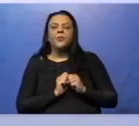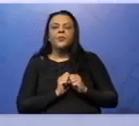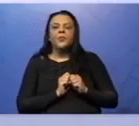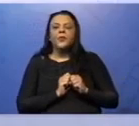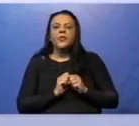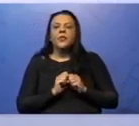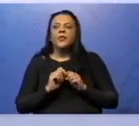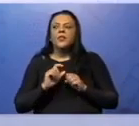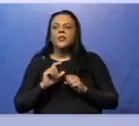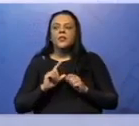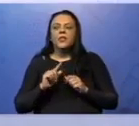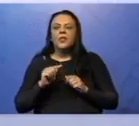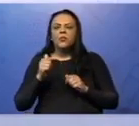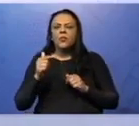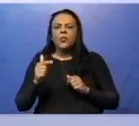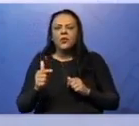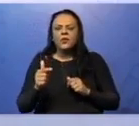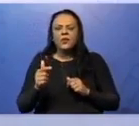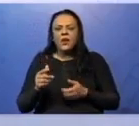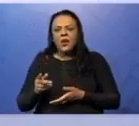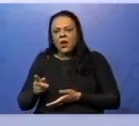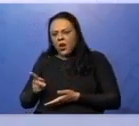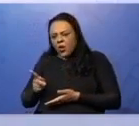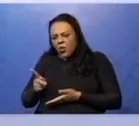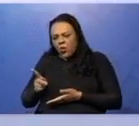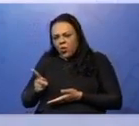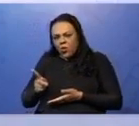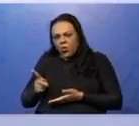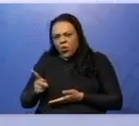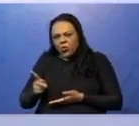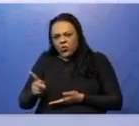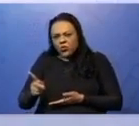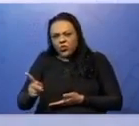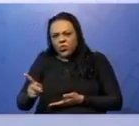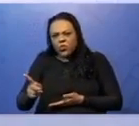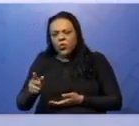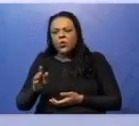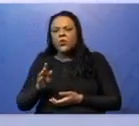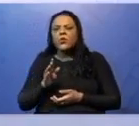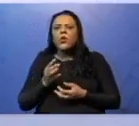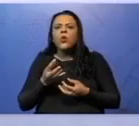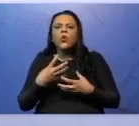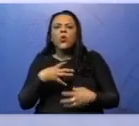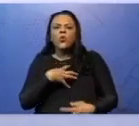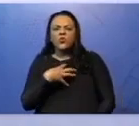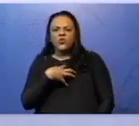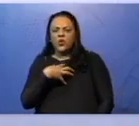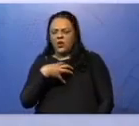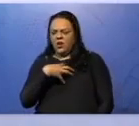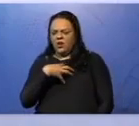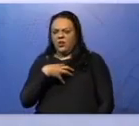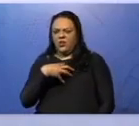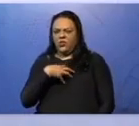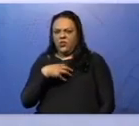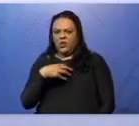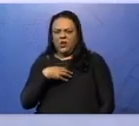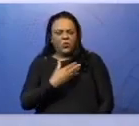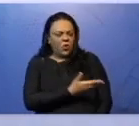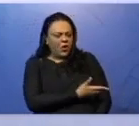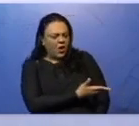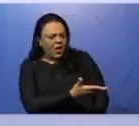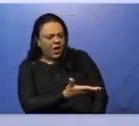E aí, o permaneceram é um verbo de estado, ele está falando como que os alunos ficaram, de que jeito, de que